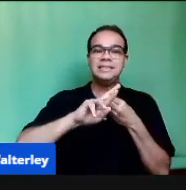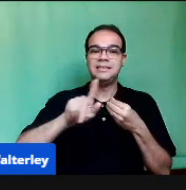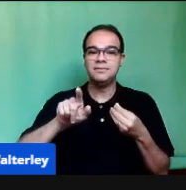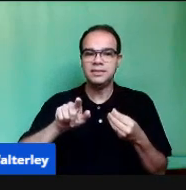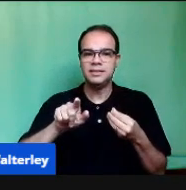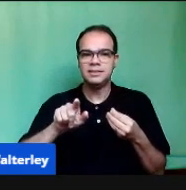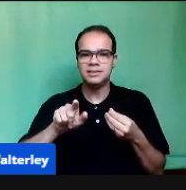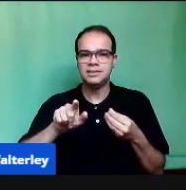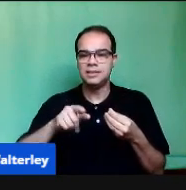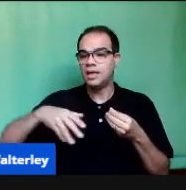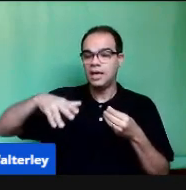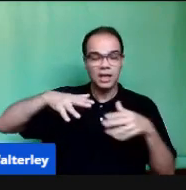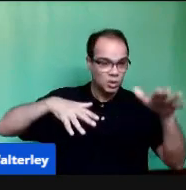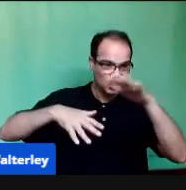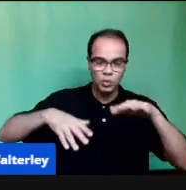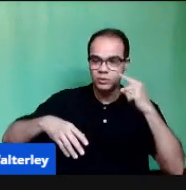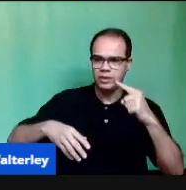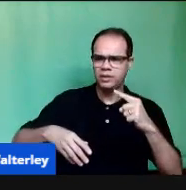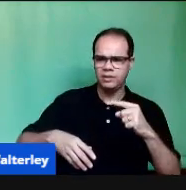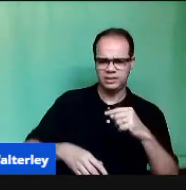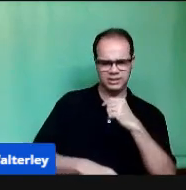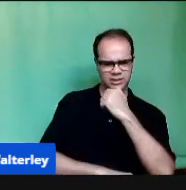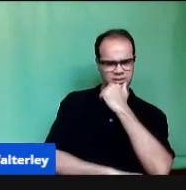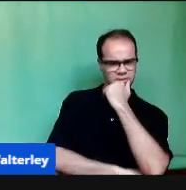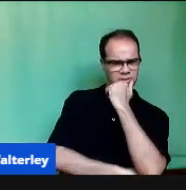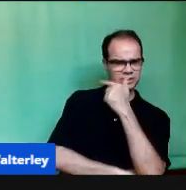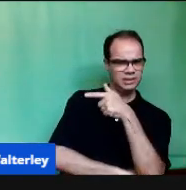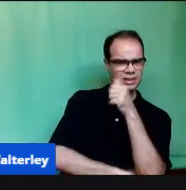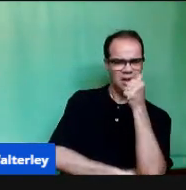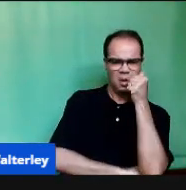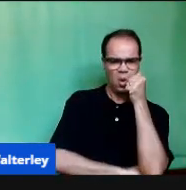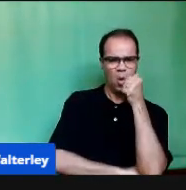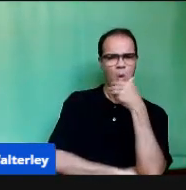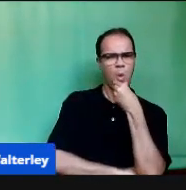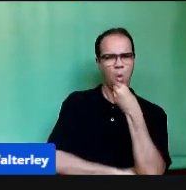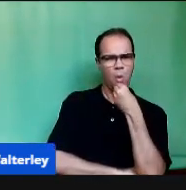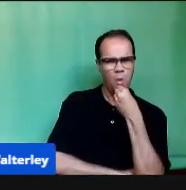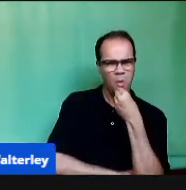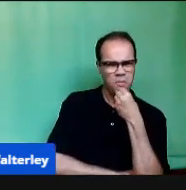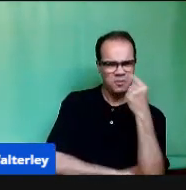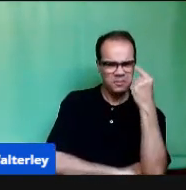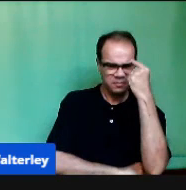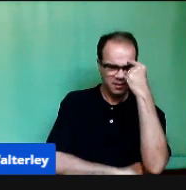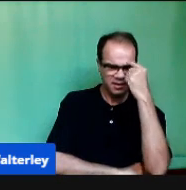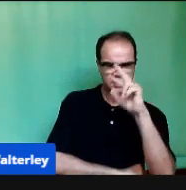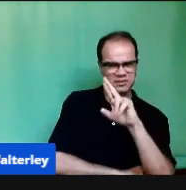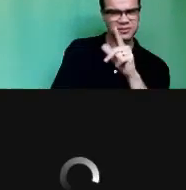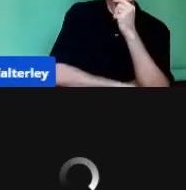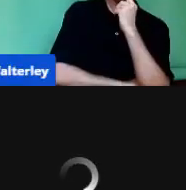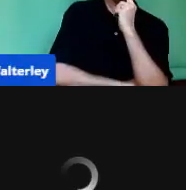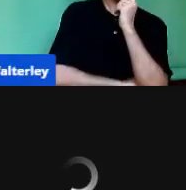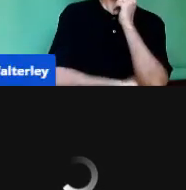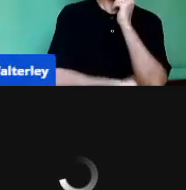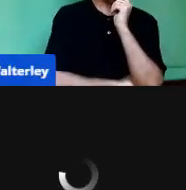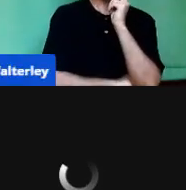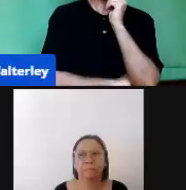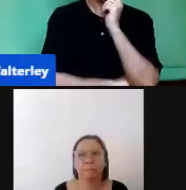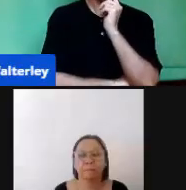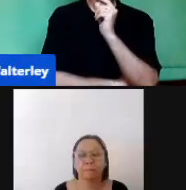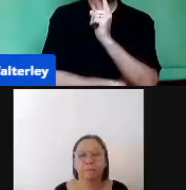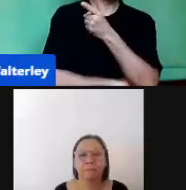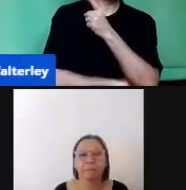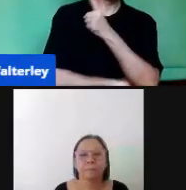esse é o nosso grande desafio. Compreender, desnaturalizar a ideia de que a nossa identidade de